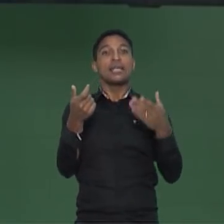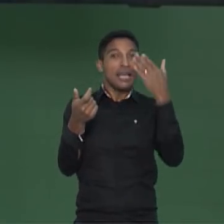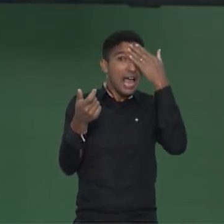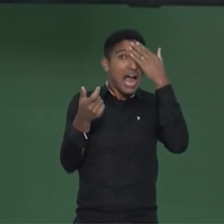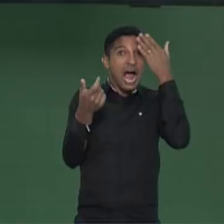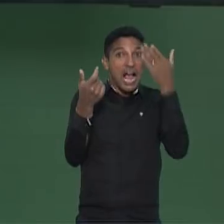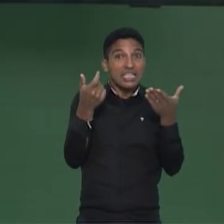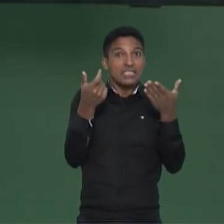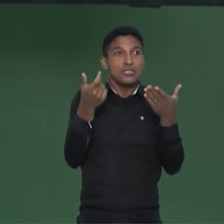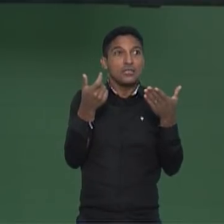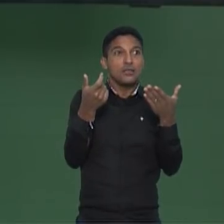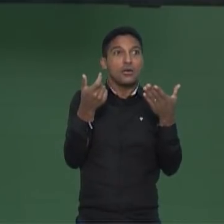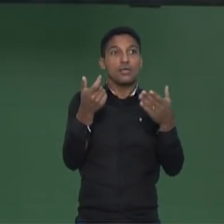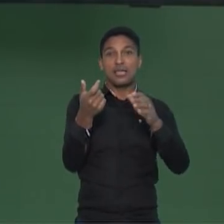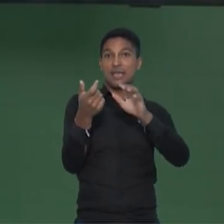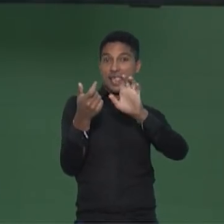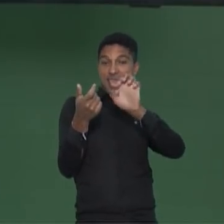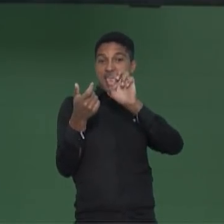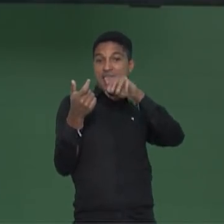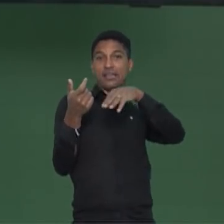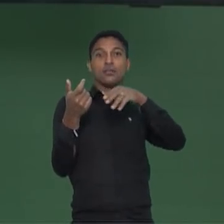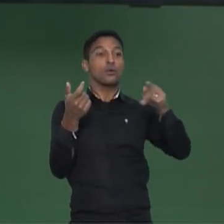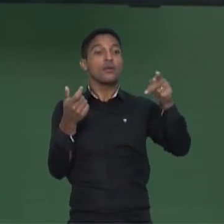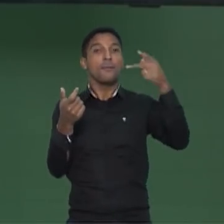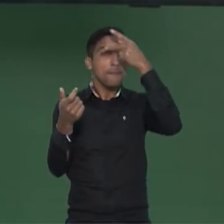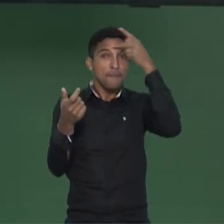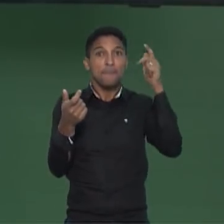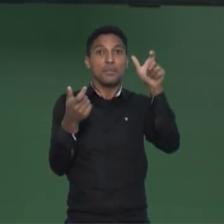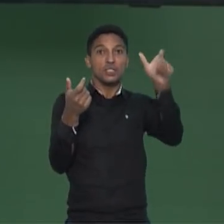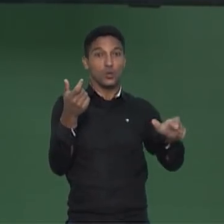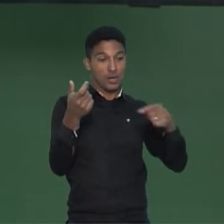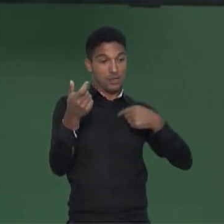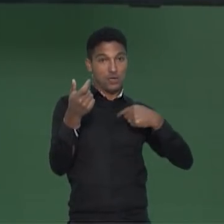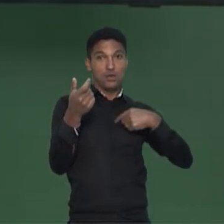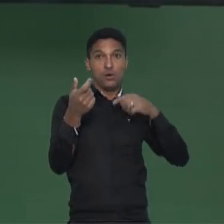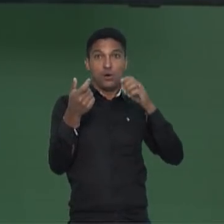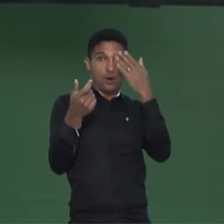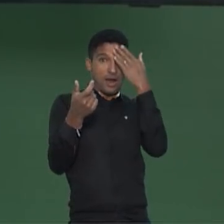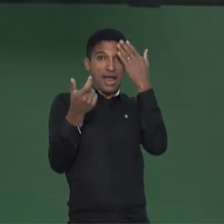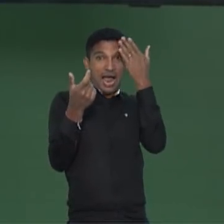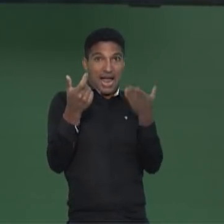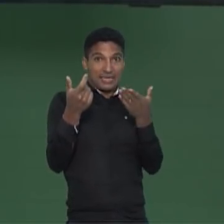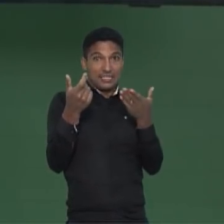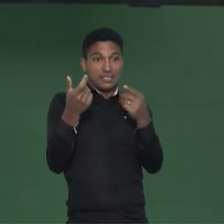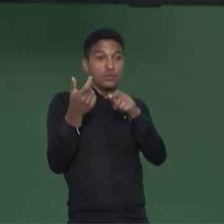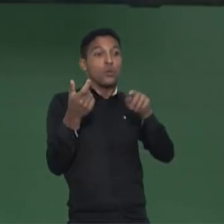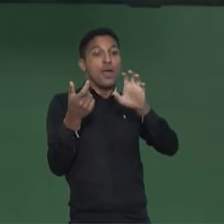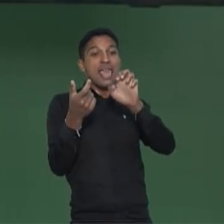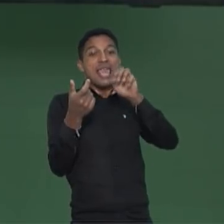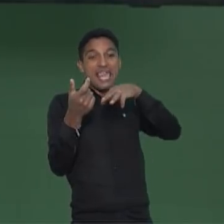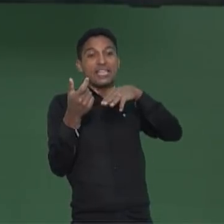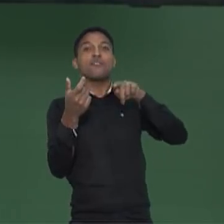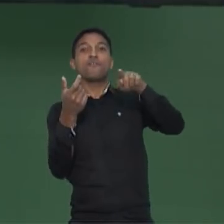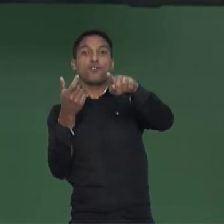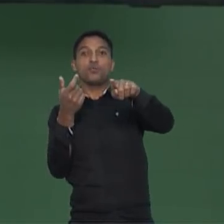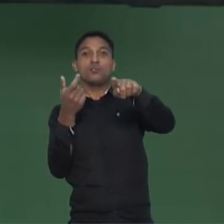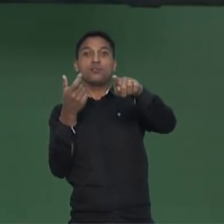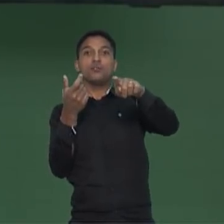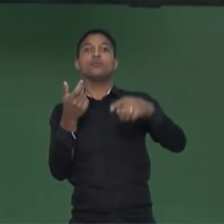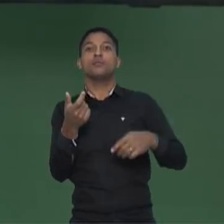bem atenção, não esqueça das preposições, elas são importantes para o nosso conteúdo de regência.